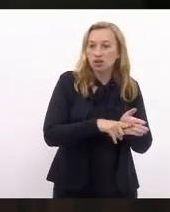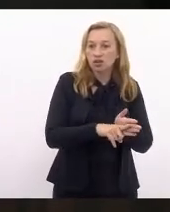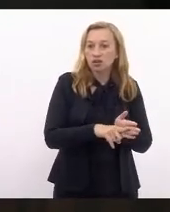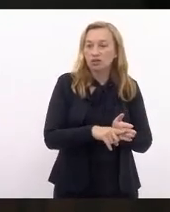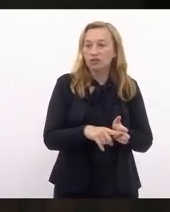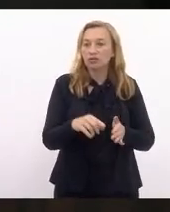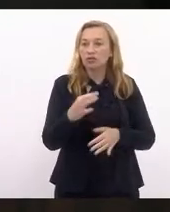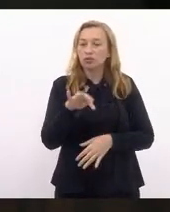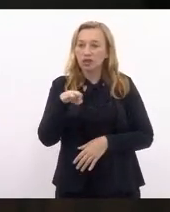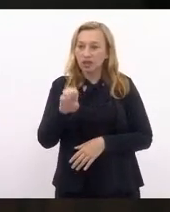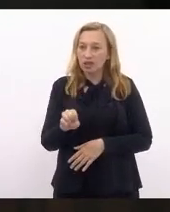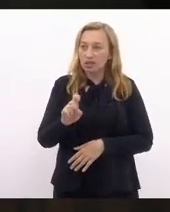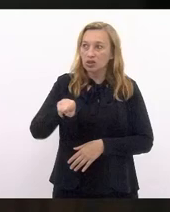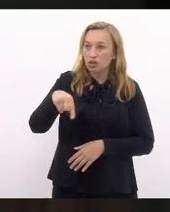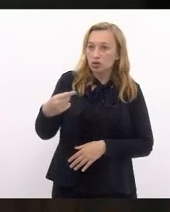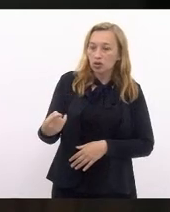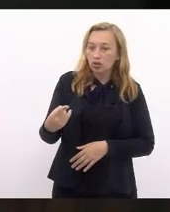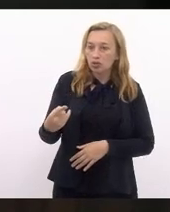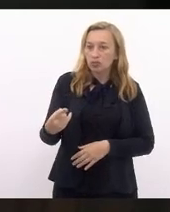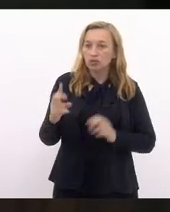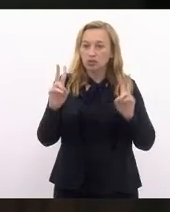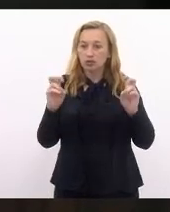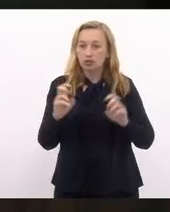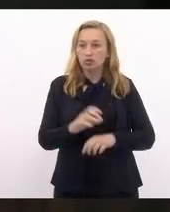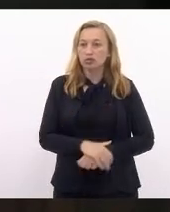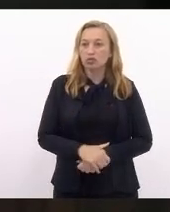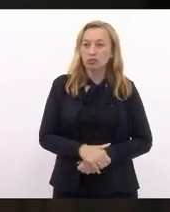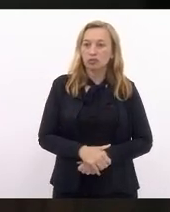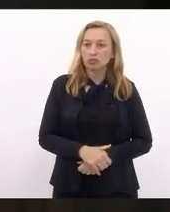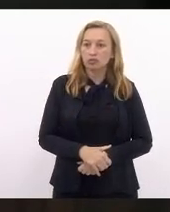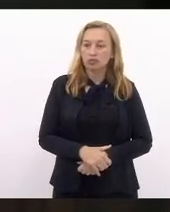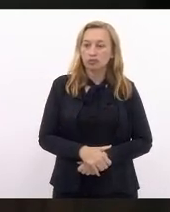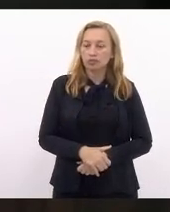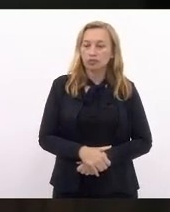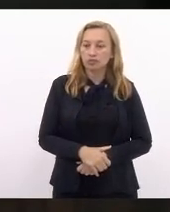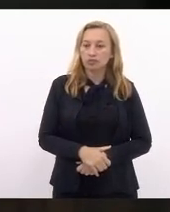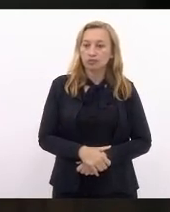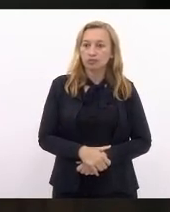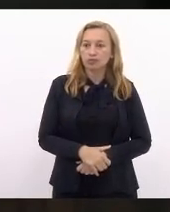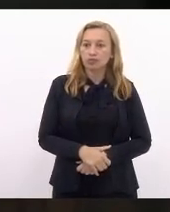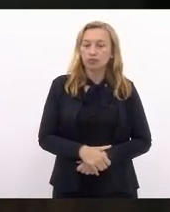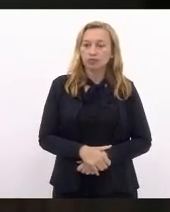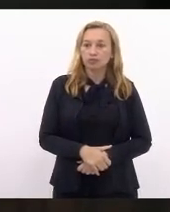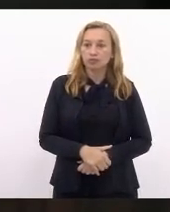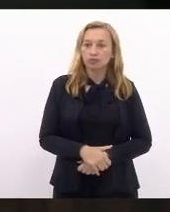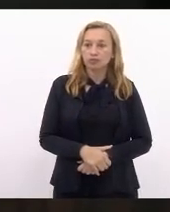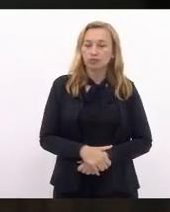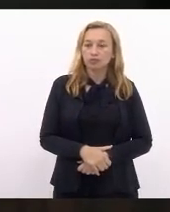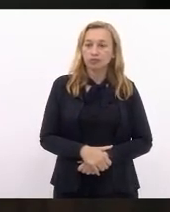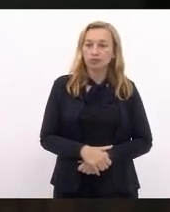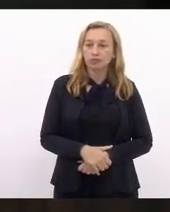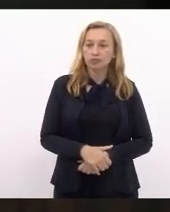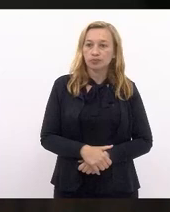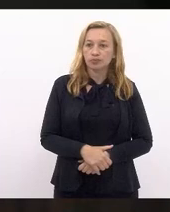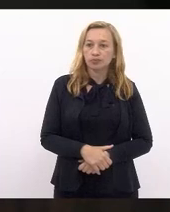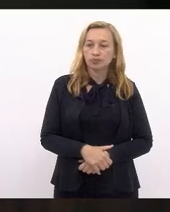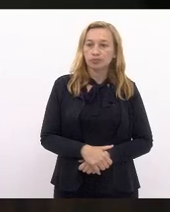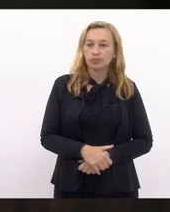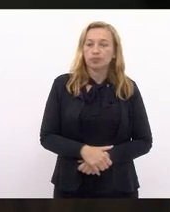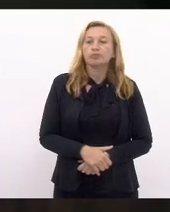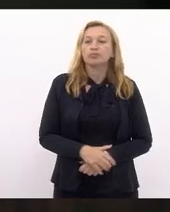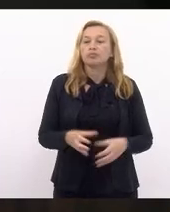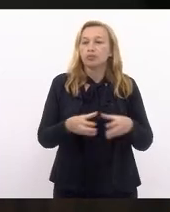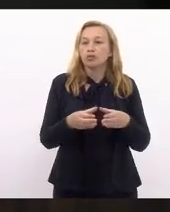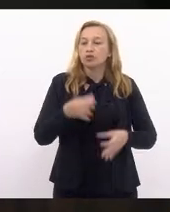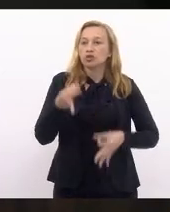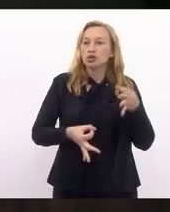da outras dá outras disposições E aí E aí dentro